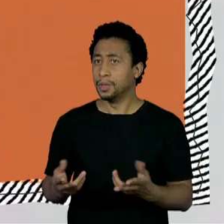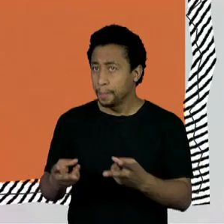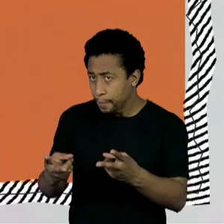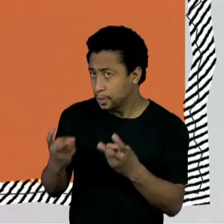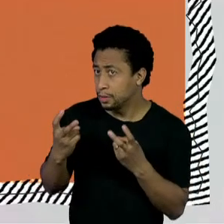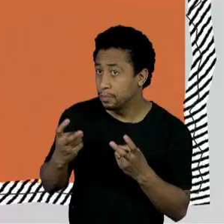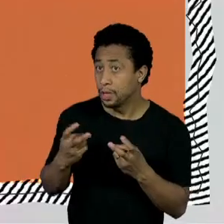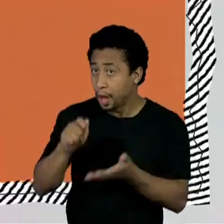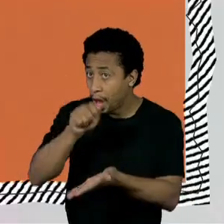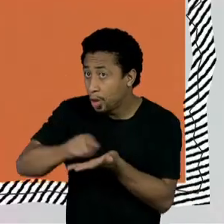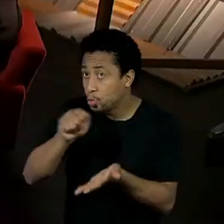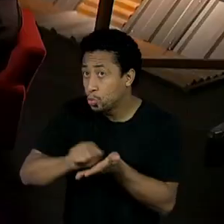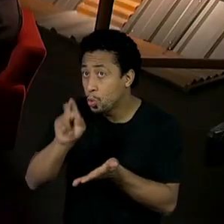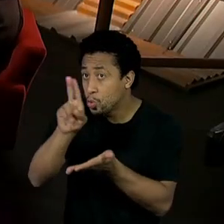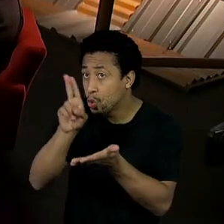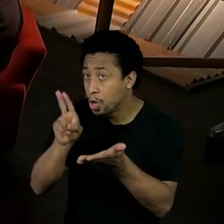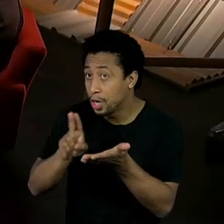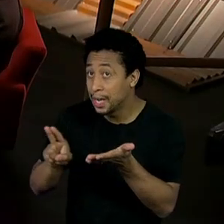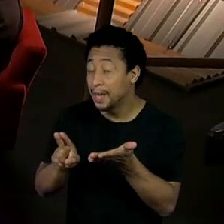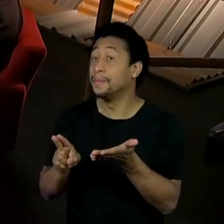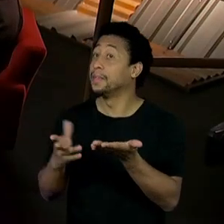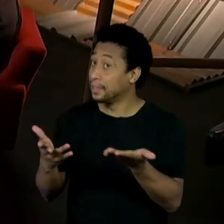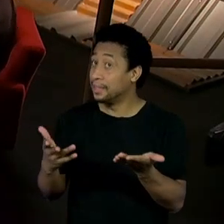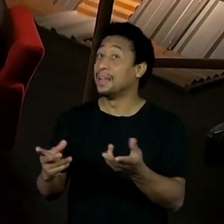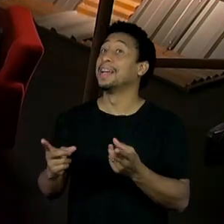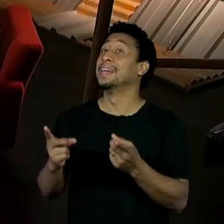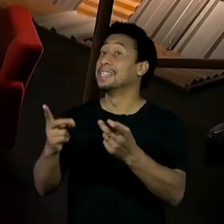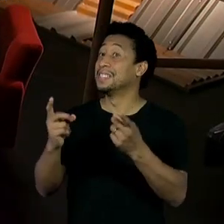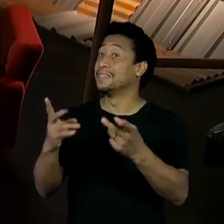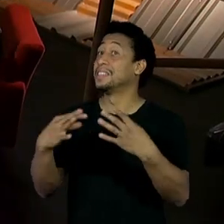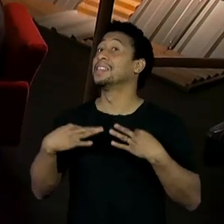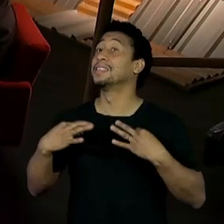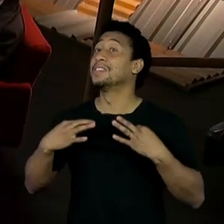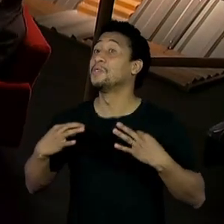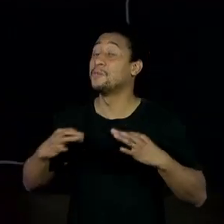nome desse povo aí? E eles vendem essas roupas onde?